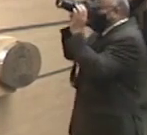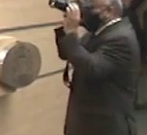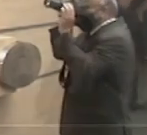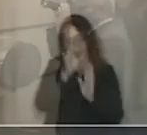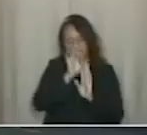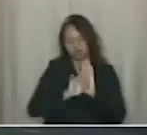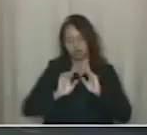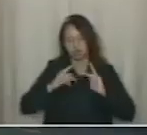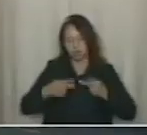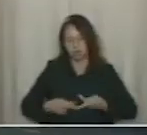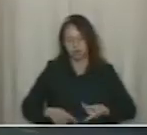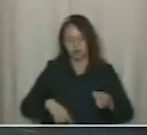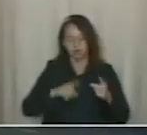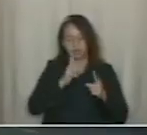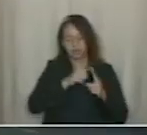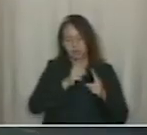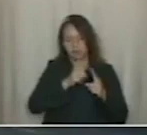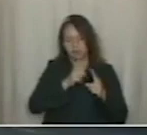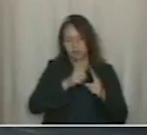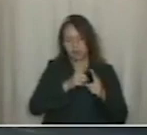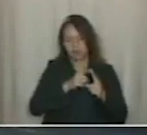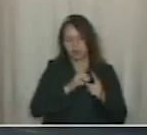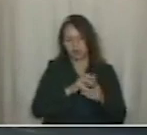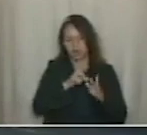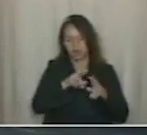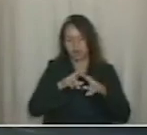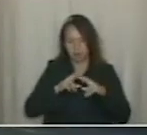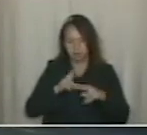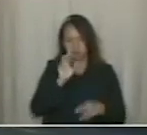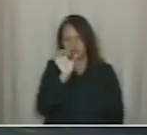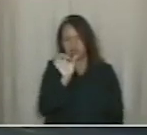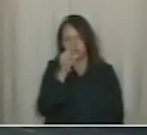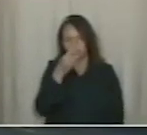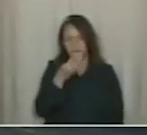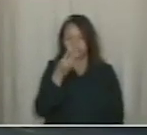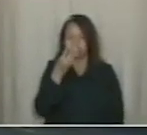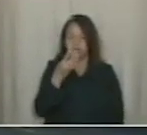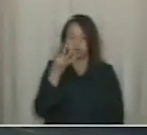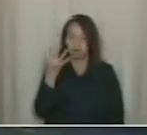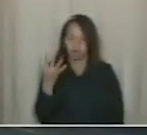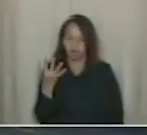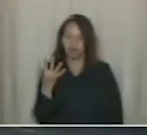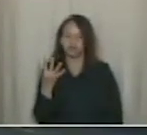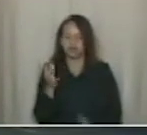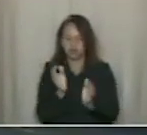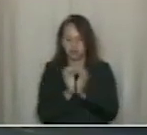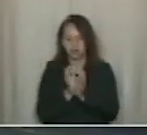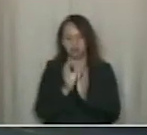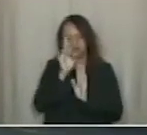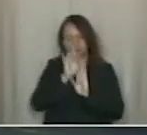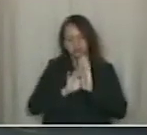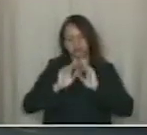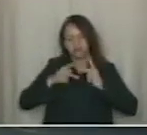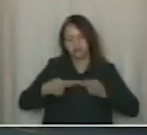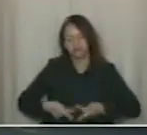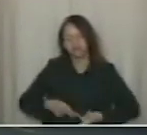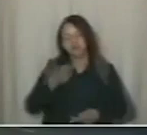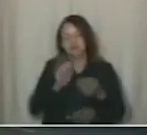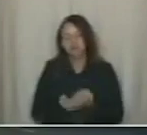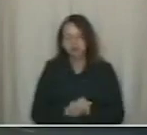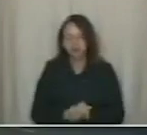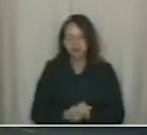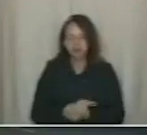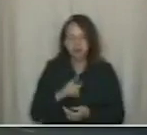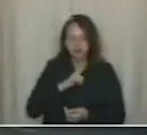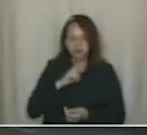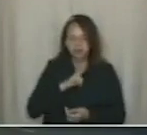da Casa. O primeiro é justamente o requerimento 6334 da Comissão de Direitos Humanos, que fala sobre